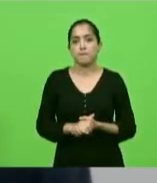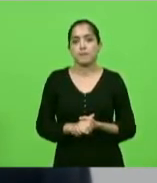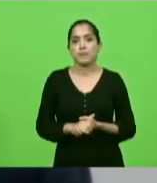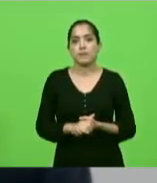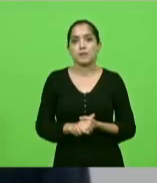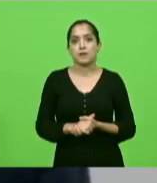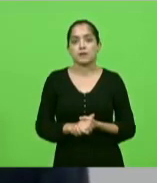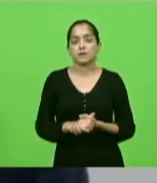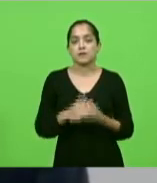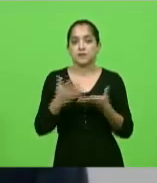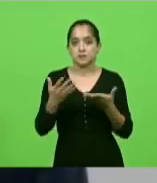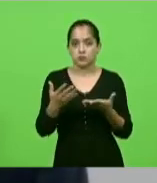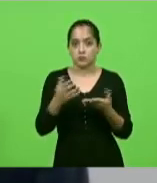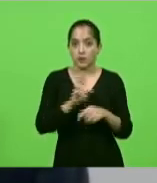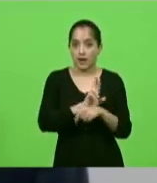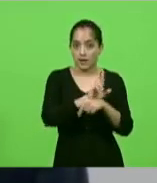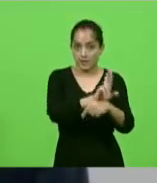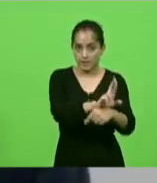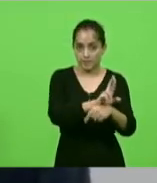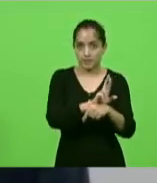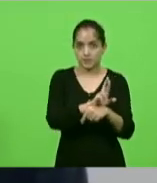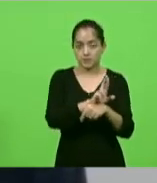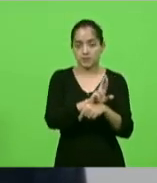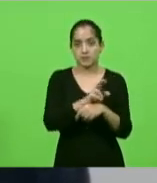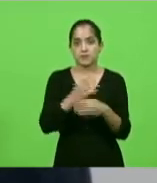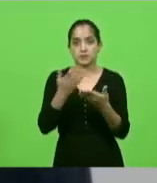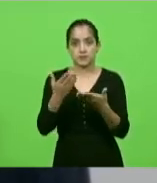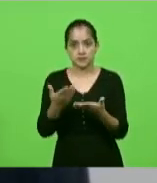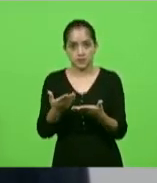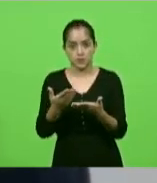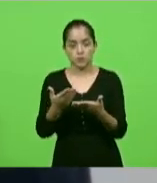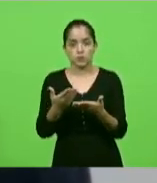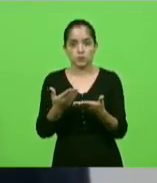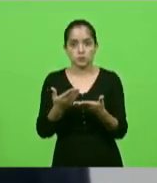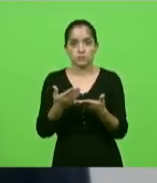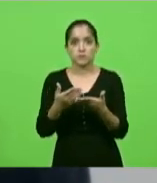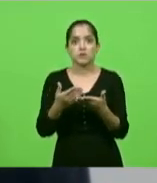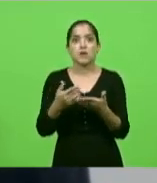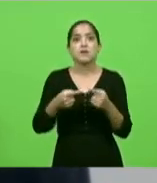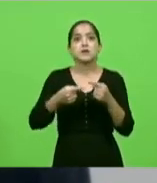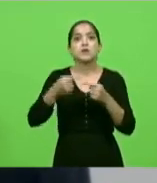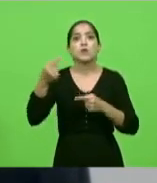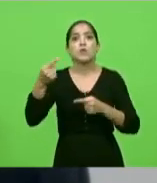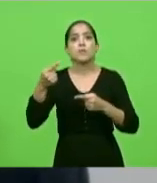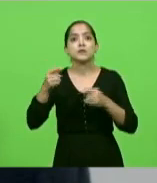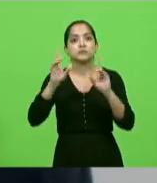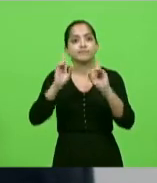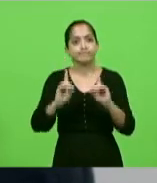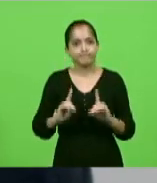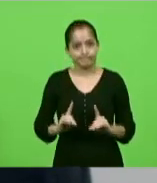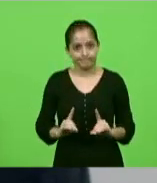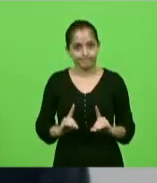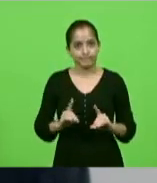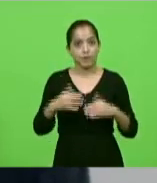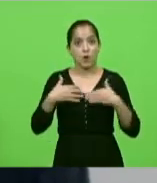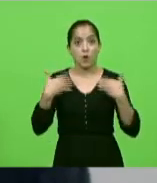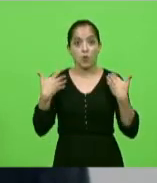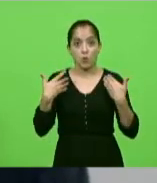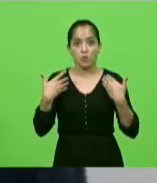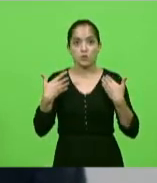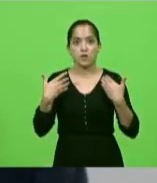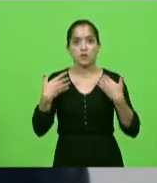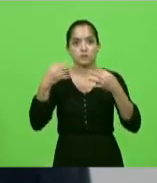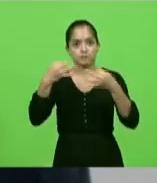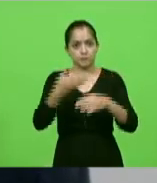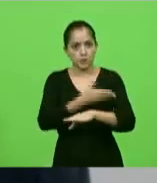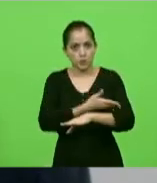Receber, contudo, a representação no tocante à imputação de proceder de modo incompatível com a dignidade, a honra e o decoro do